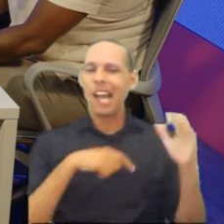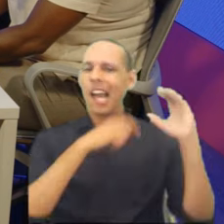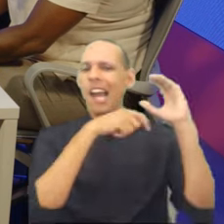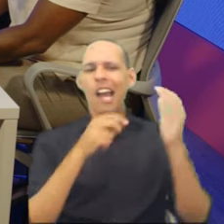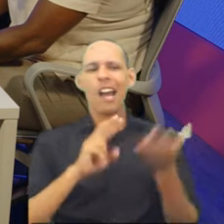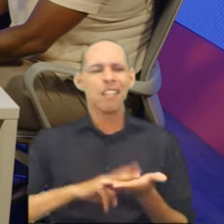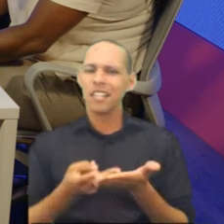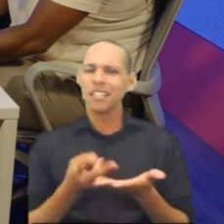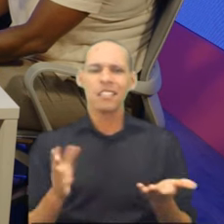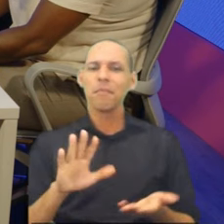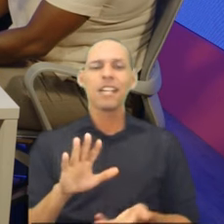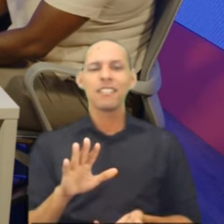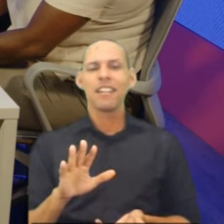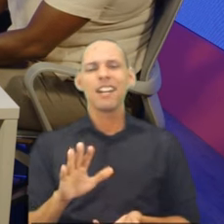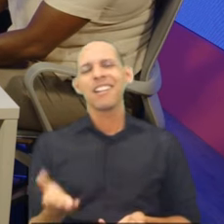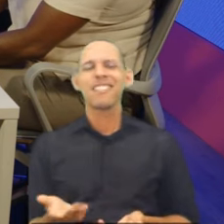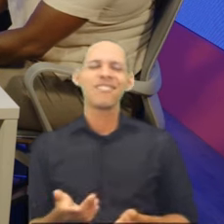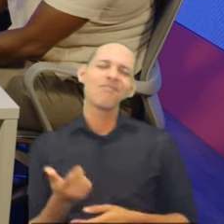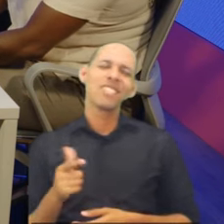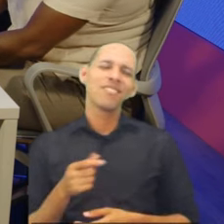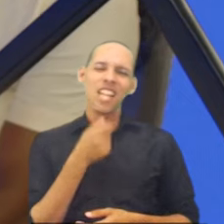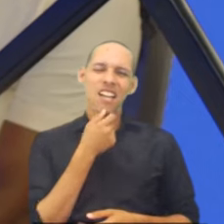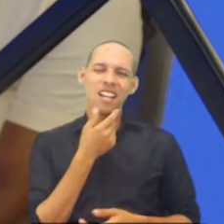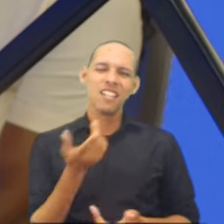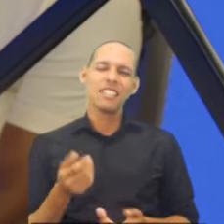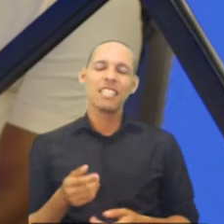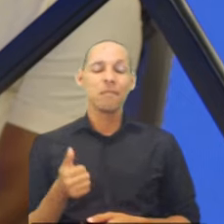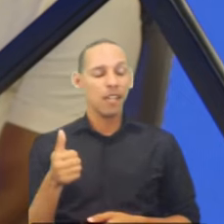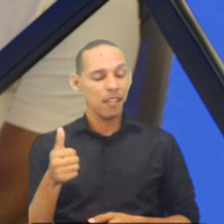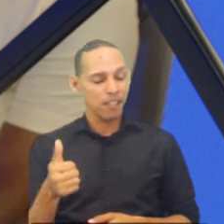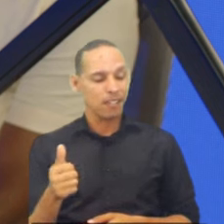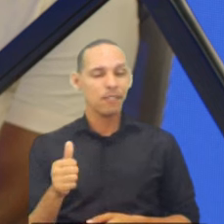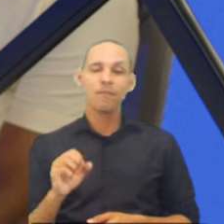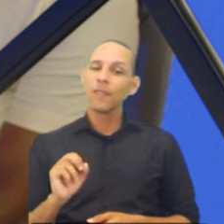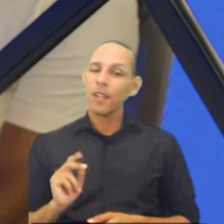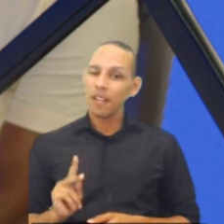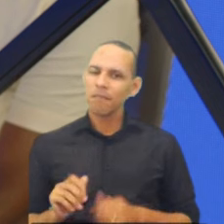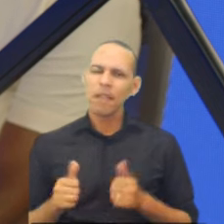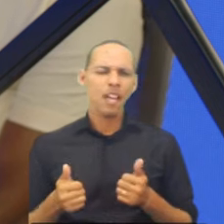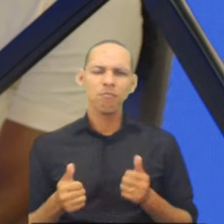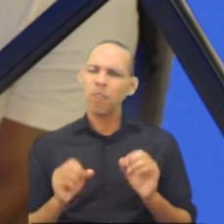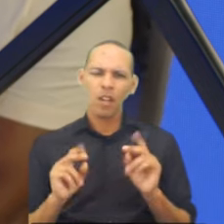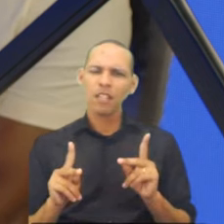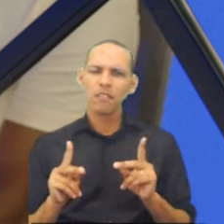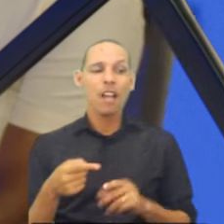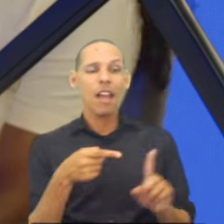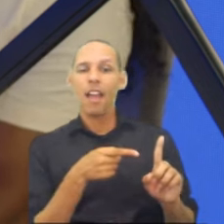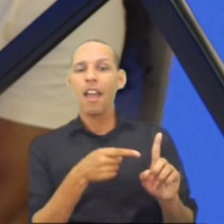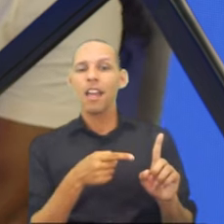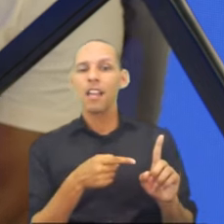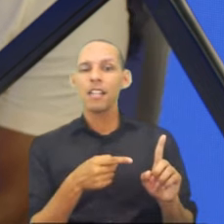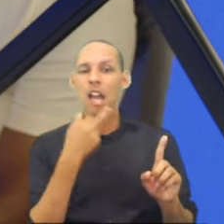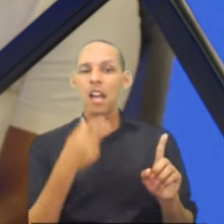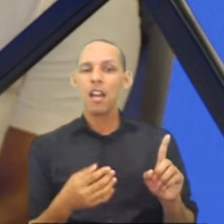teia truz mas assim ah não mas não tem tá bom ah não tem tá bom